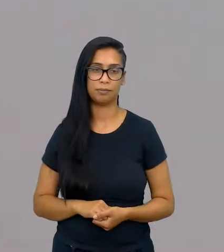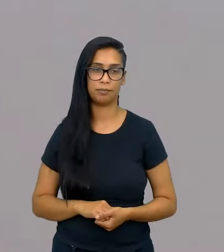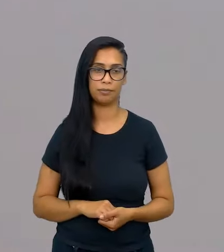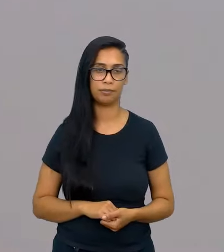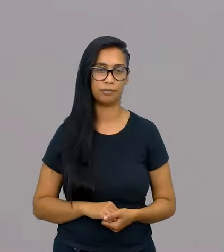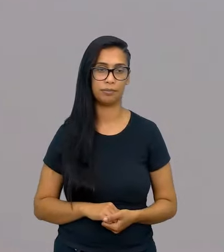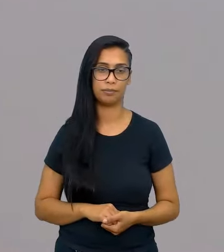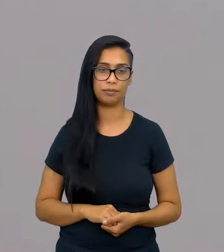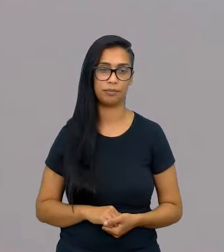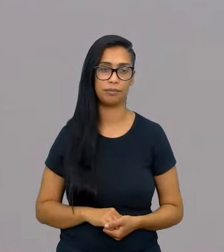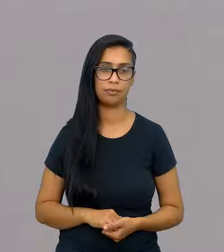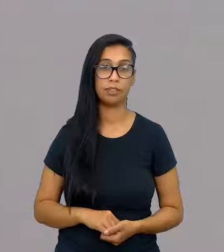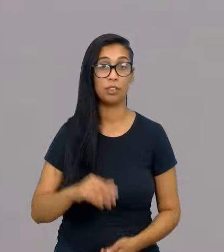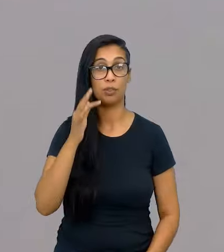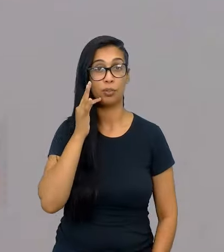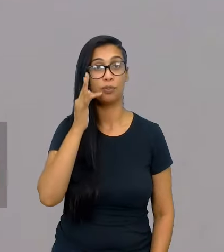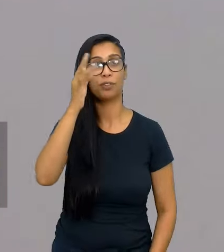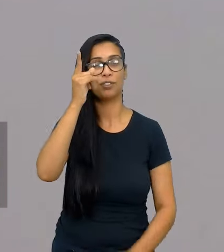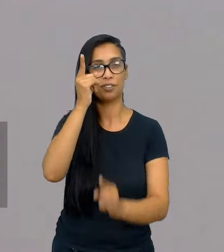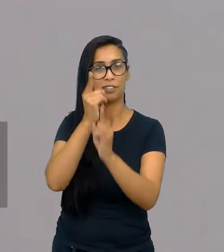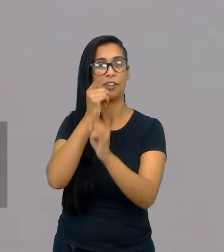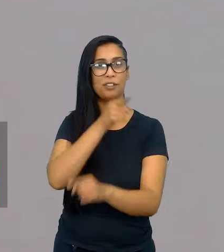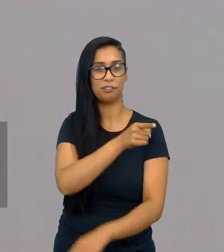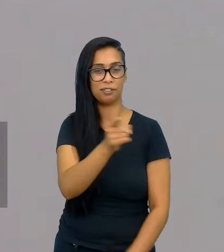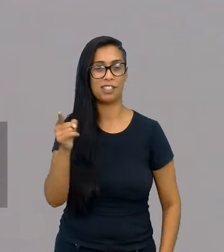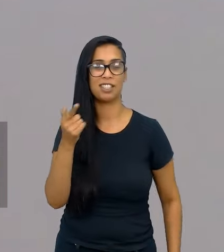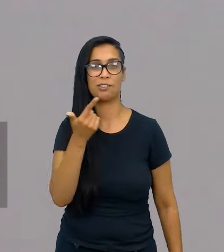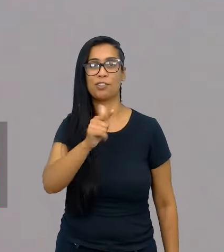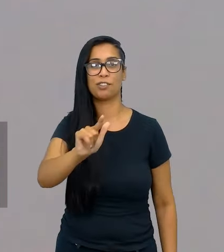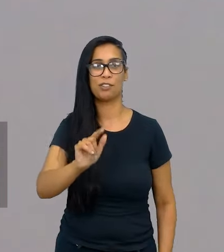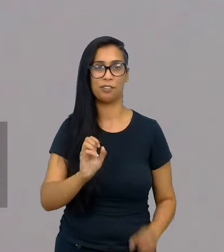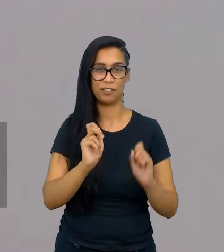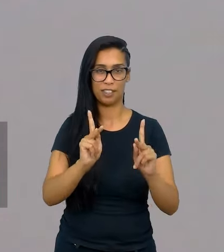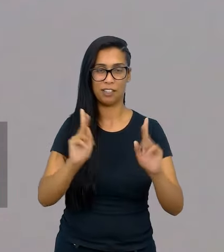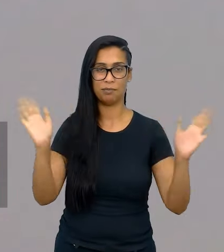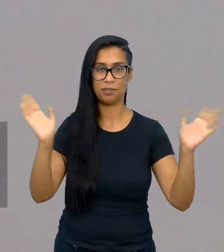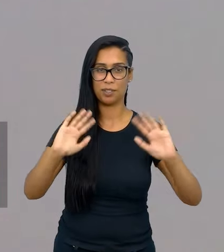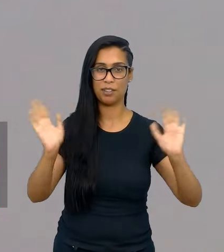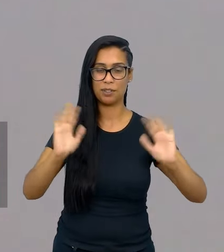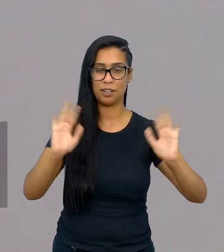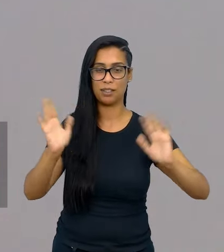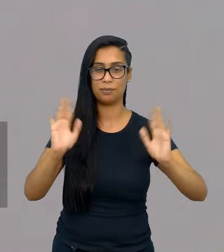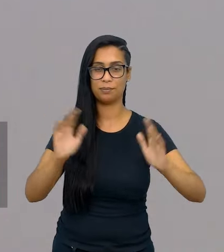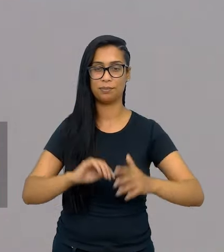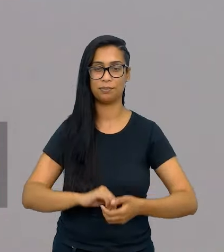possamos nos ver novamente em breve, professores. Até uma próxima.